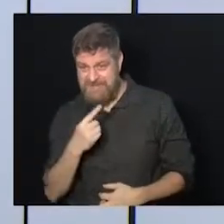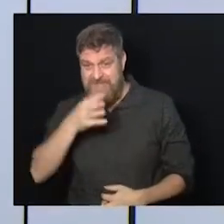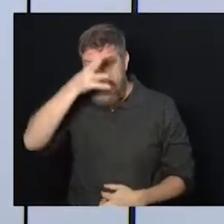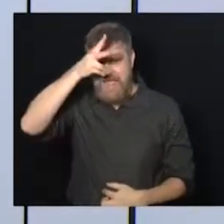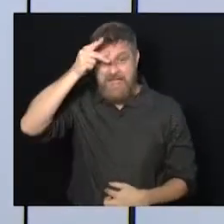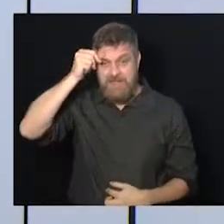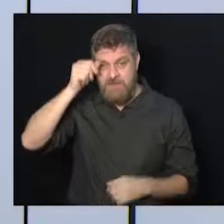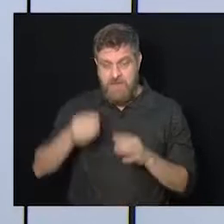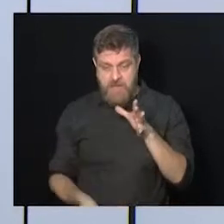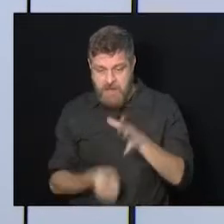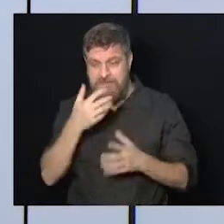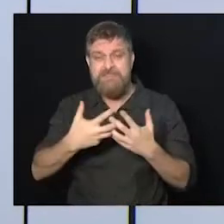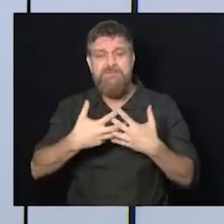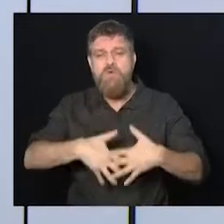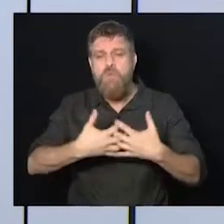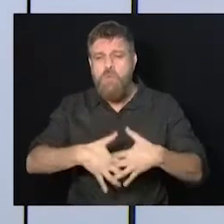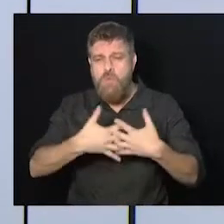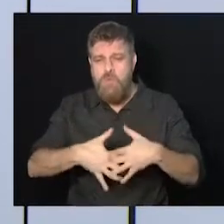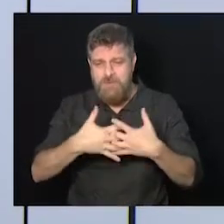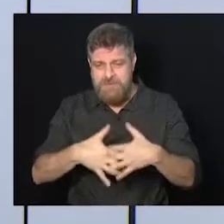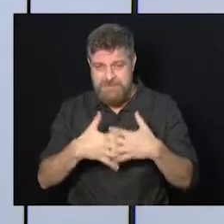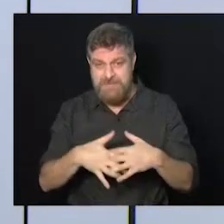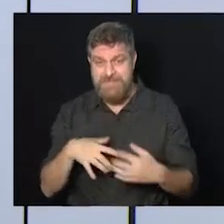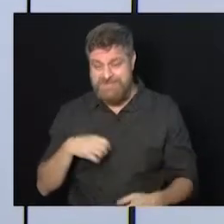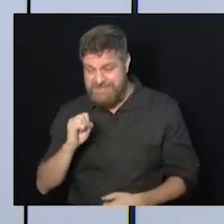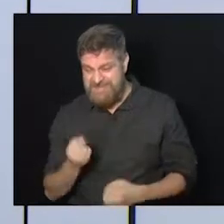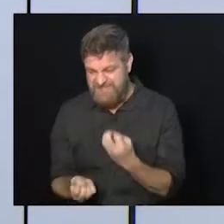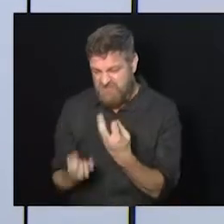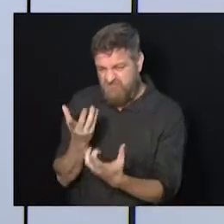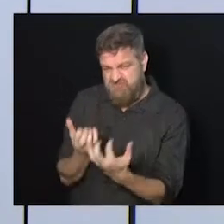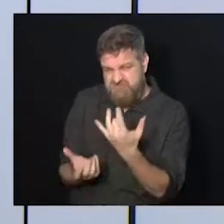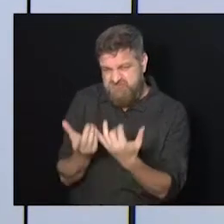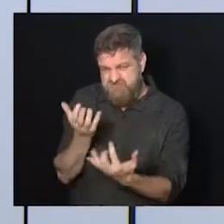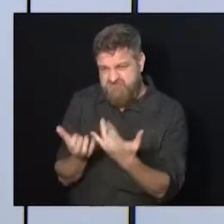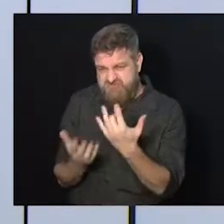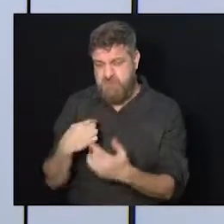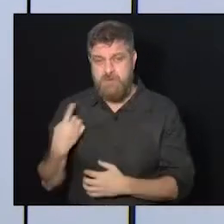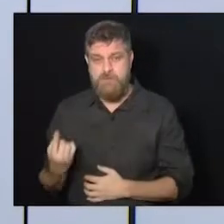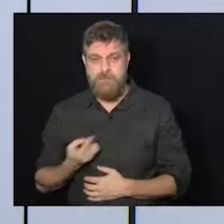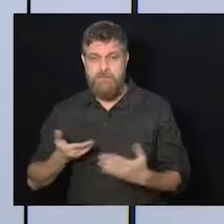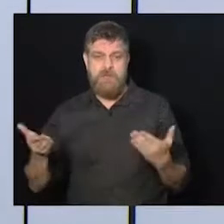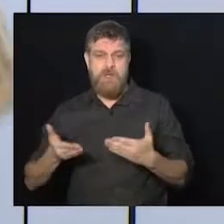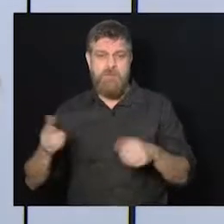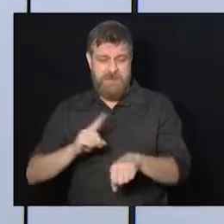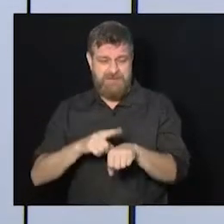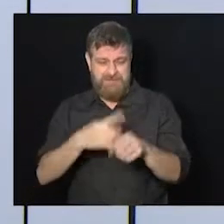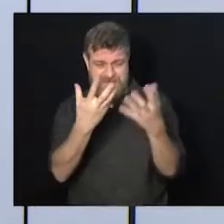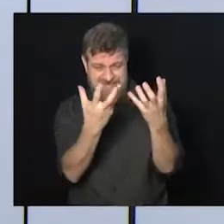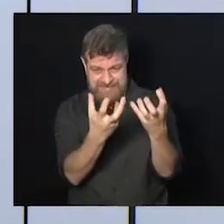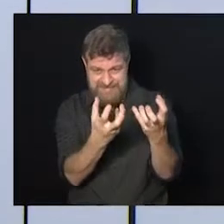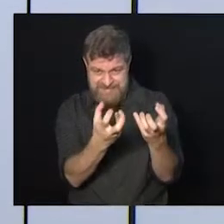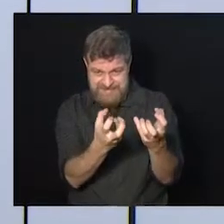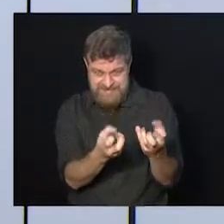de decomposição funcionem, né? Então, esse fogo que ocorre lá, mesmo agora nós estamos num período mais seco para a